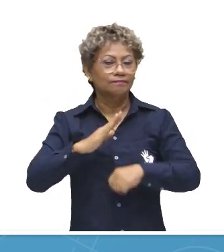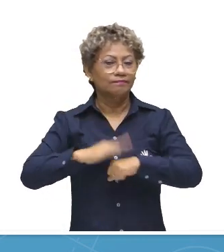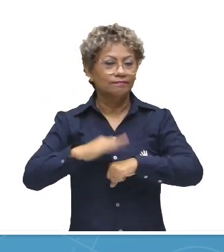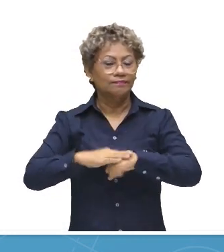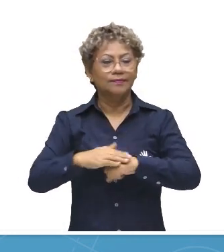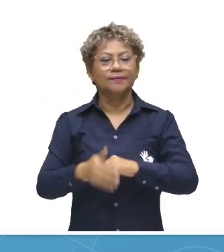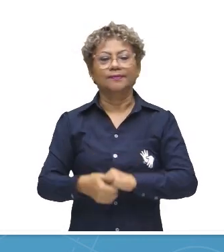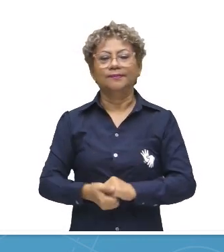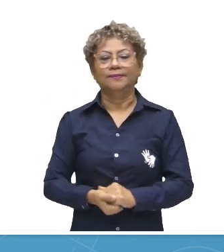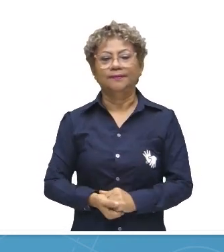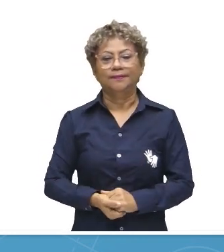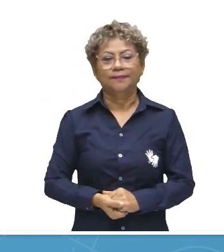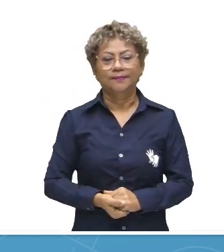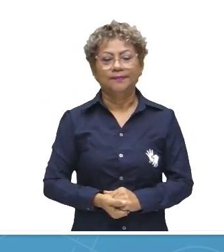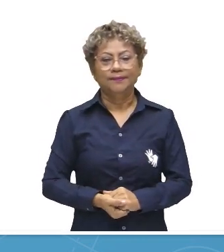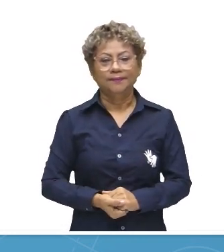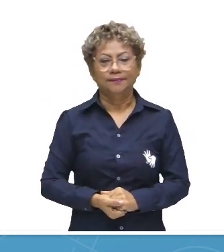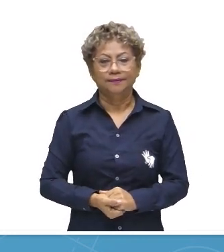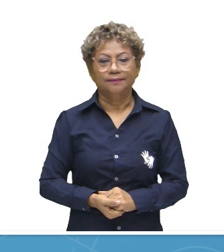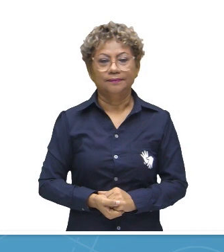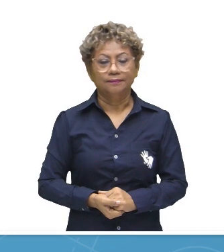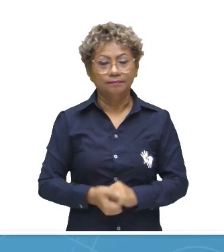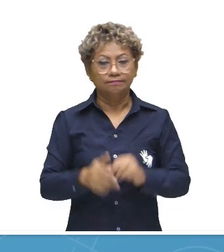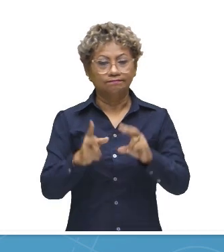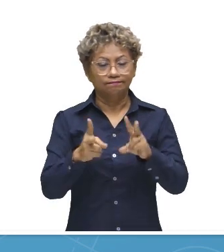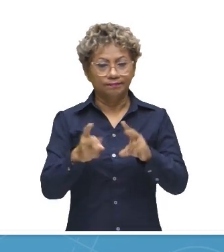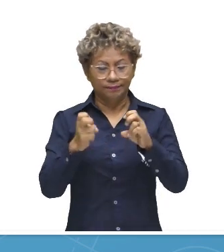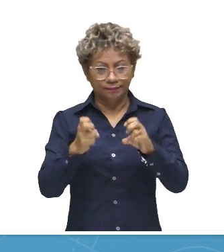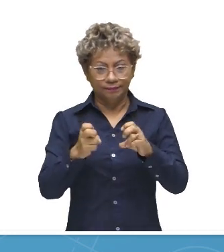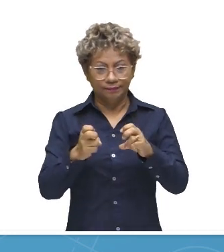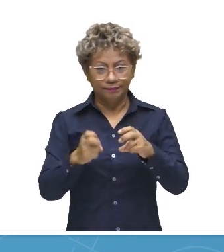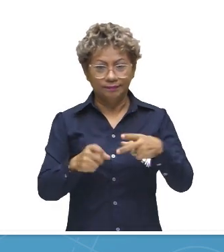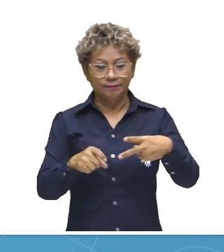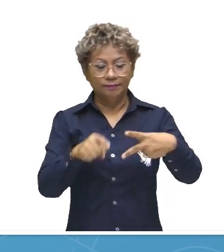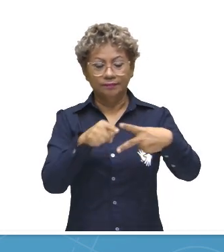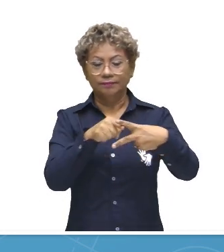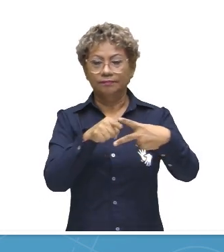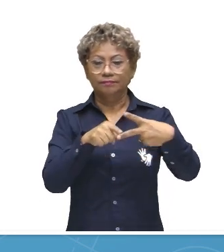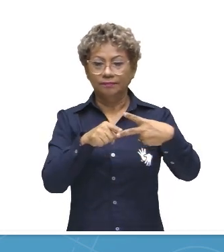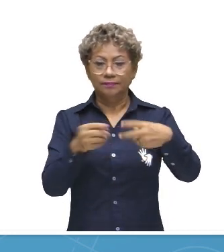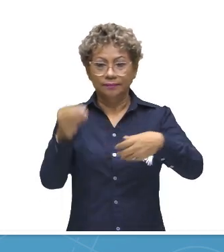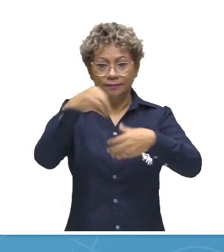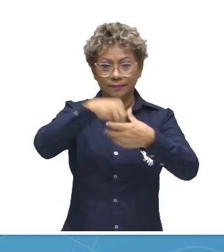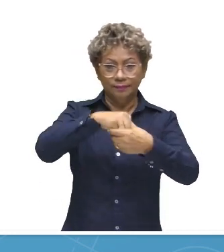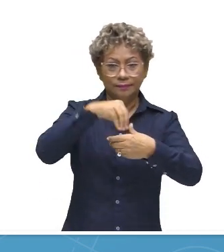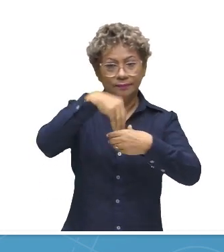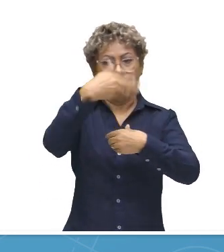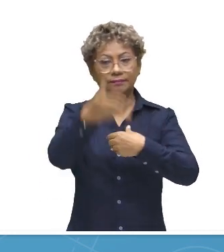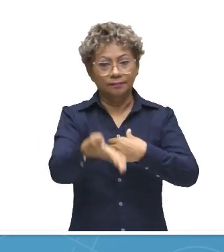Então nós vamos ver aqui os ângulos internos e externos.